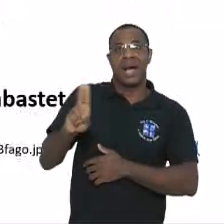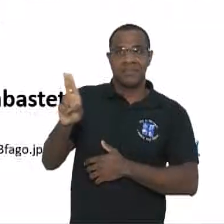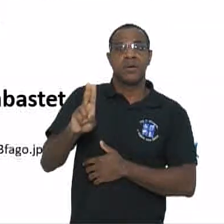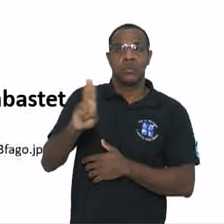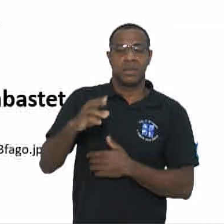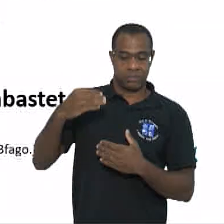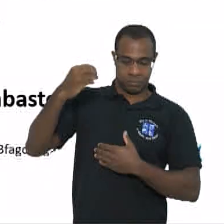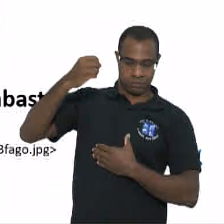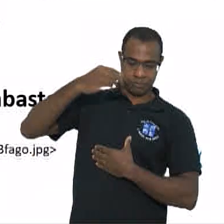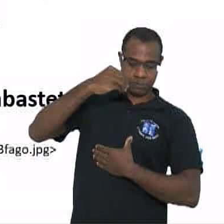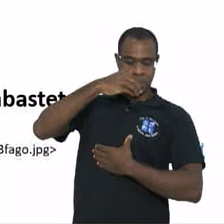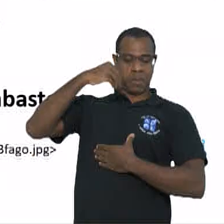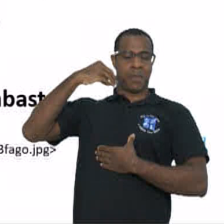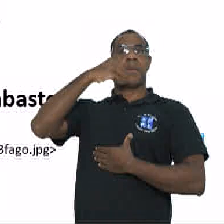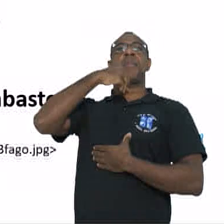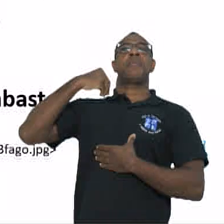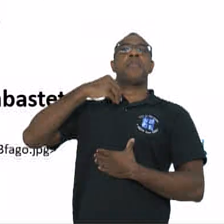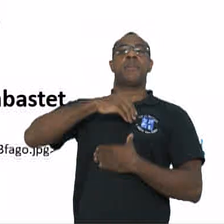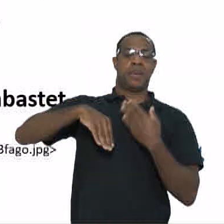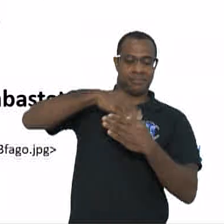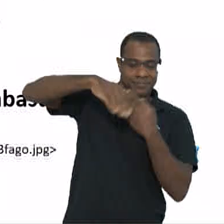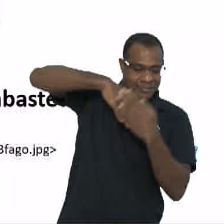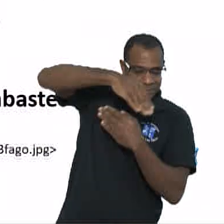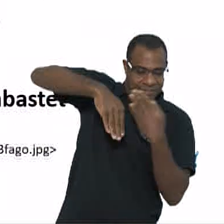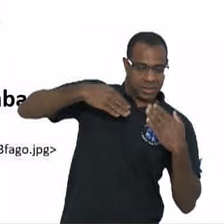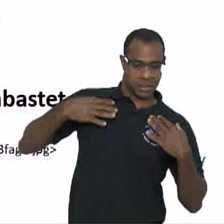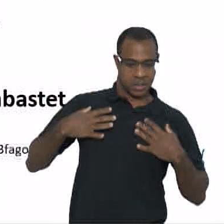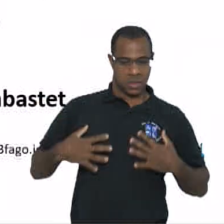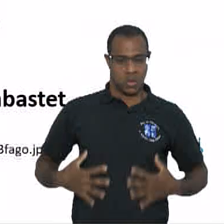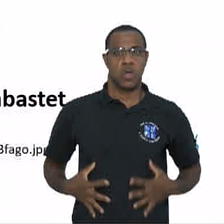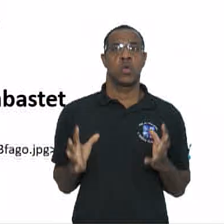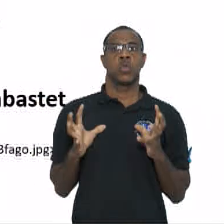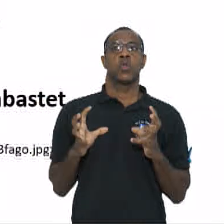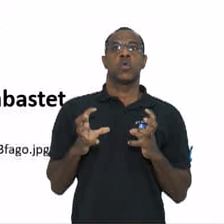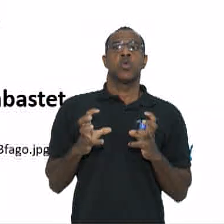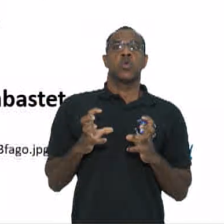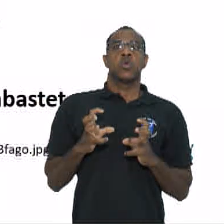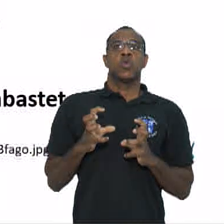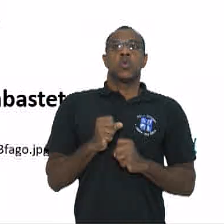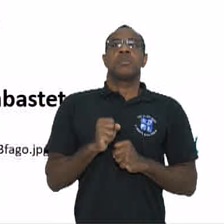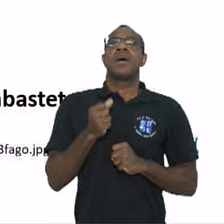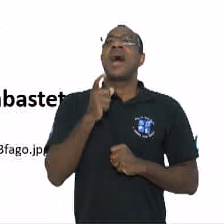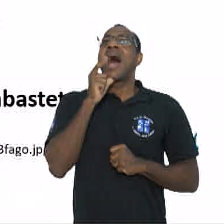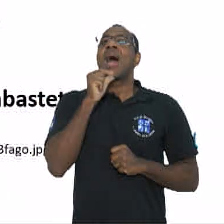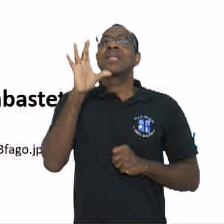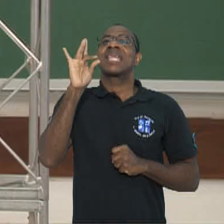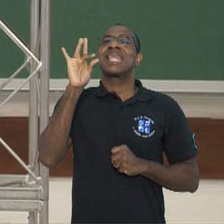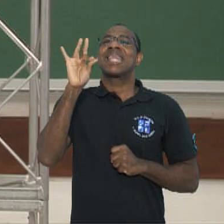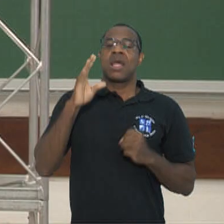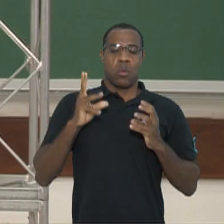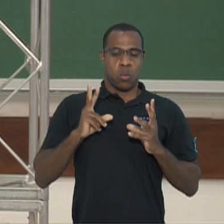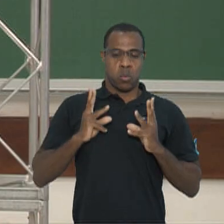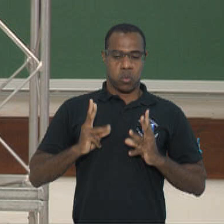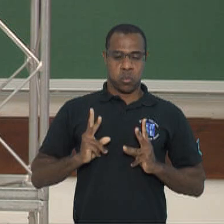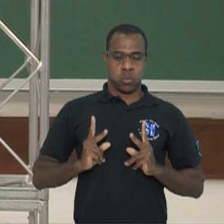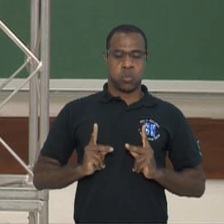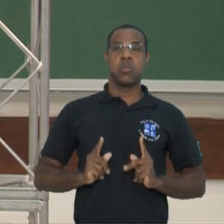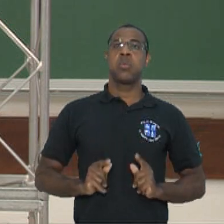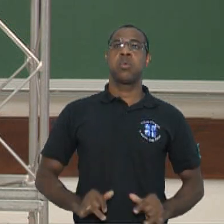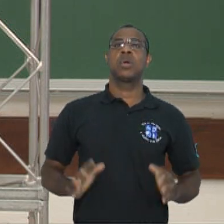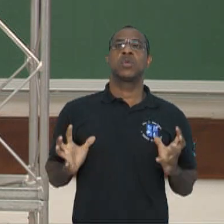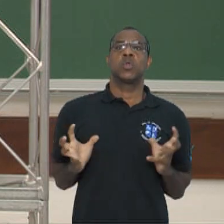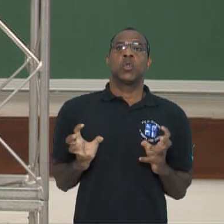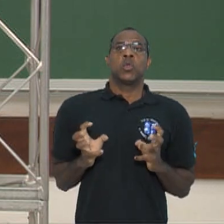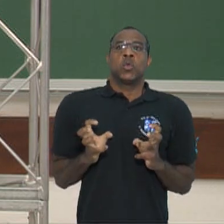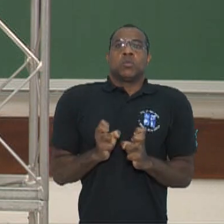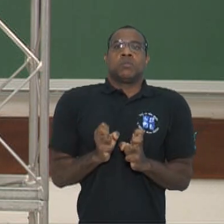os mortos, desidratando tudo que tiver de líquido no corpo que era encoberto. Então, primeiro problema, vamos lá, vamos